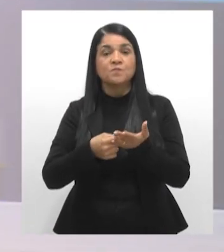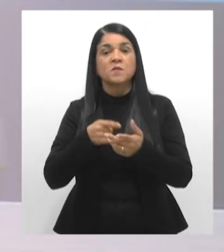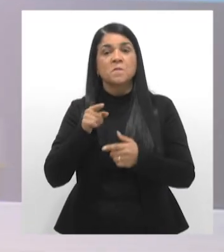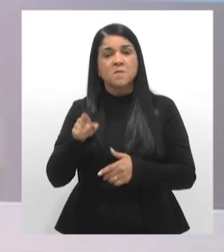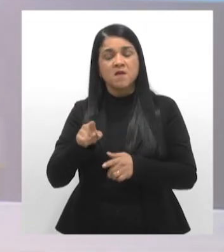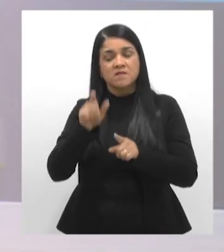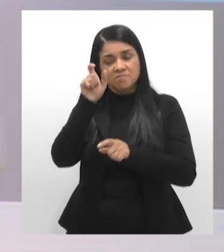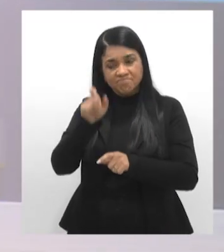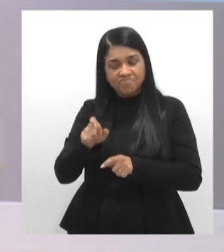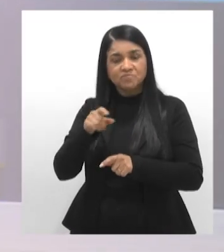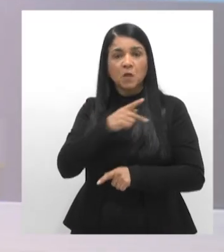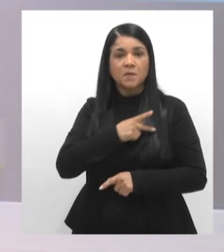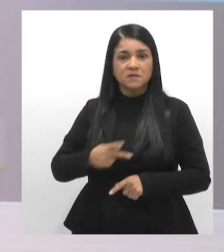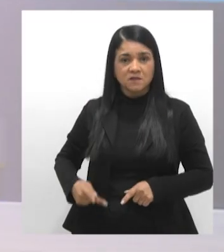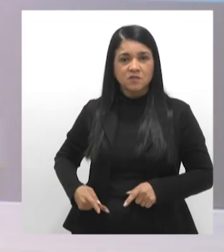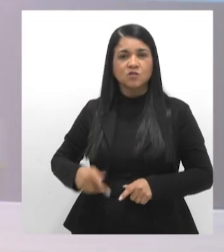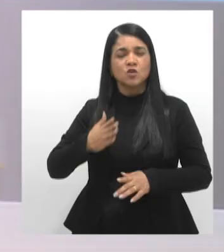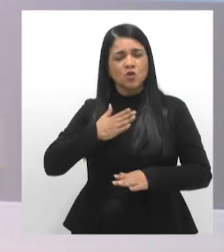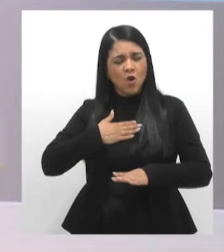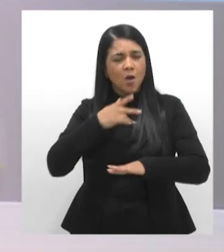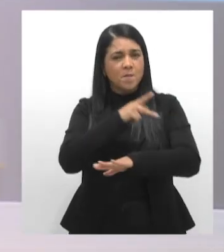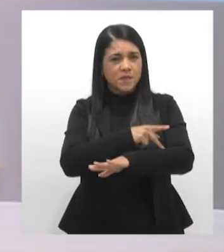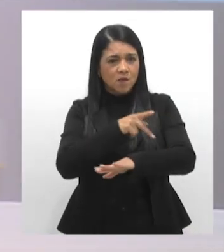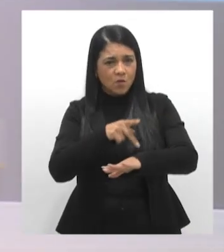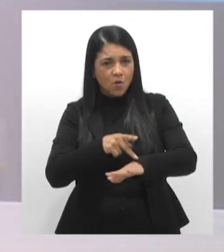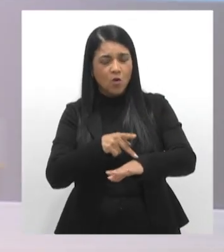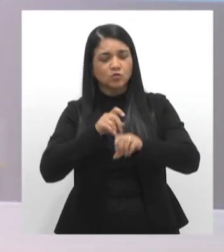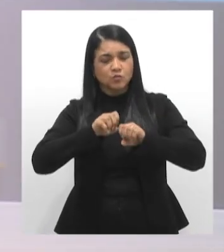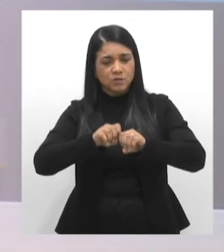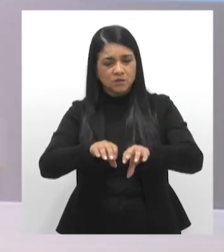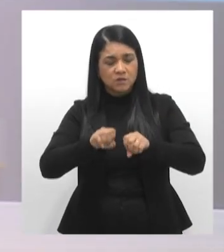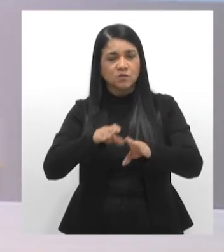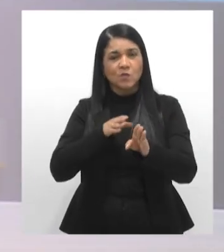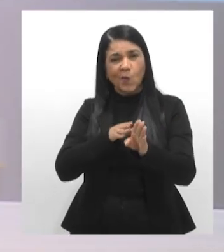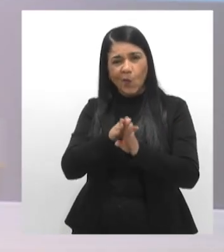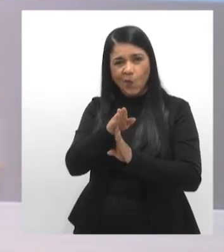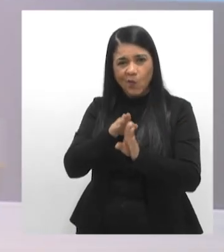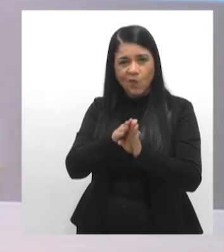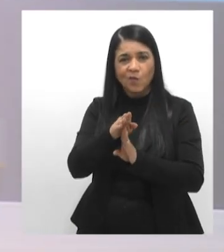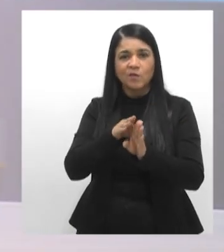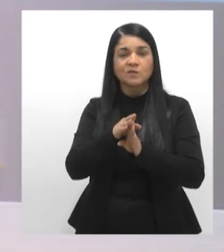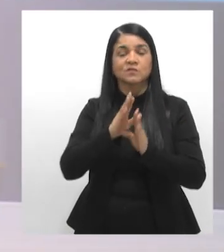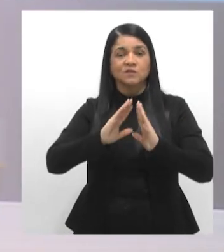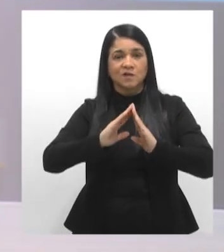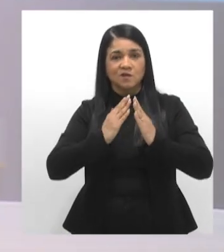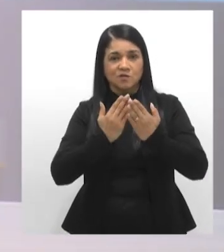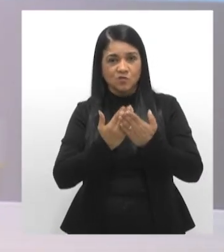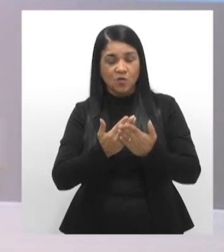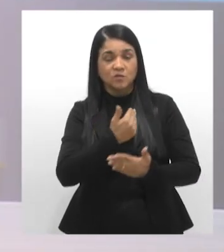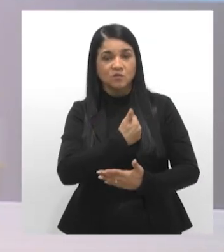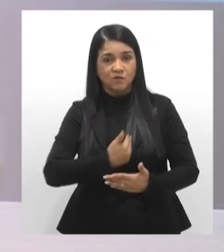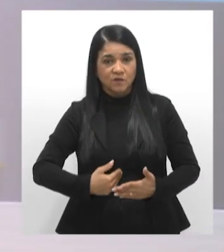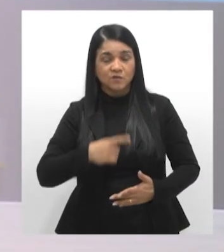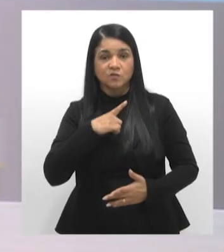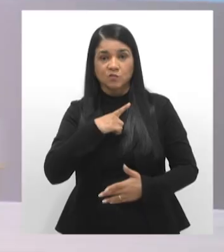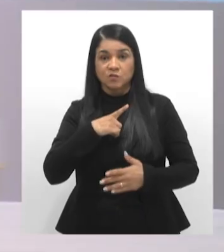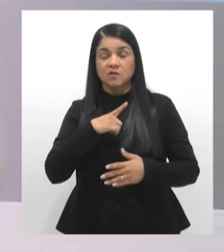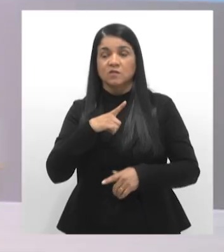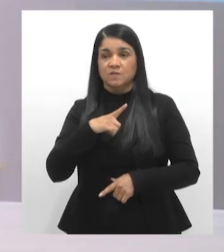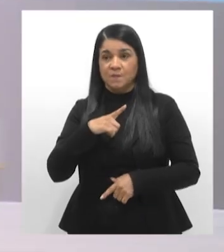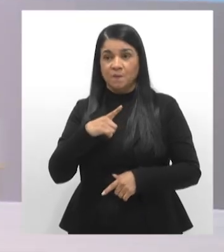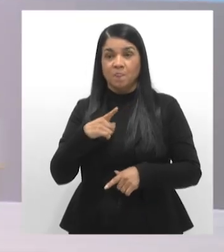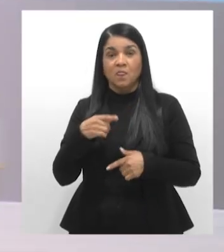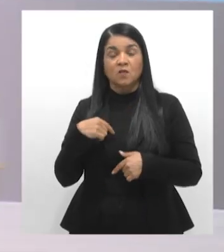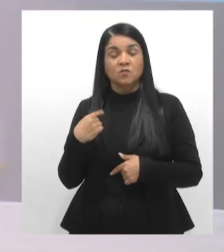por essa questão, pelo lado pedagógico do ensino, né, de orientador que as escolas de governo possuem, tanto, no nosso caso, lá para